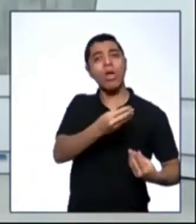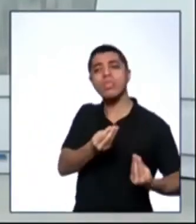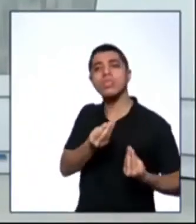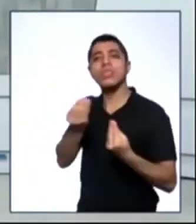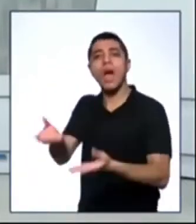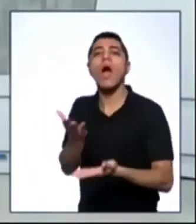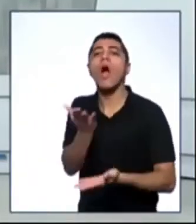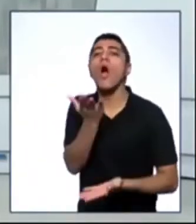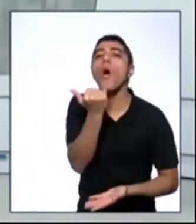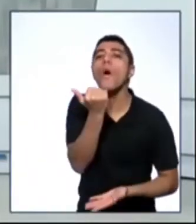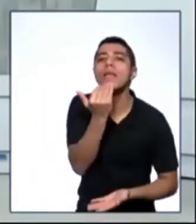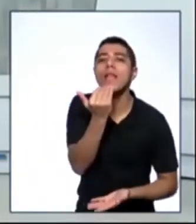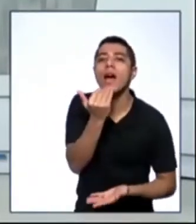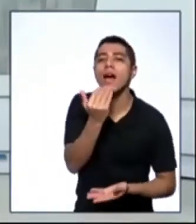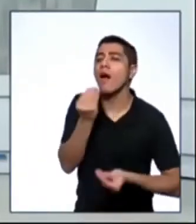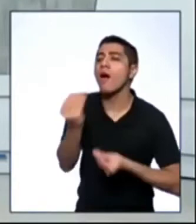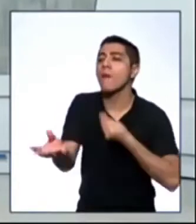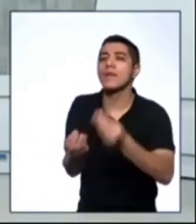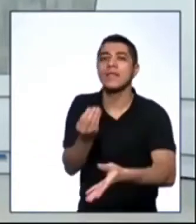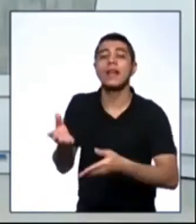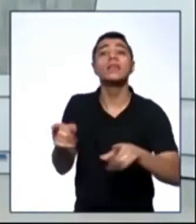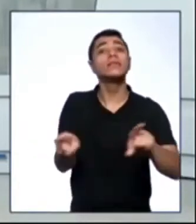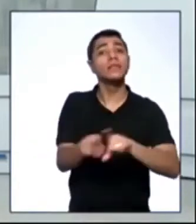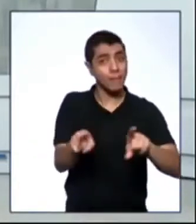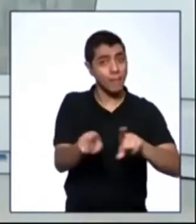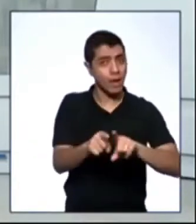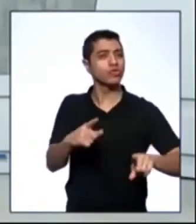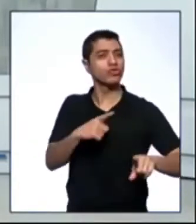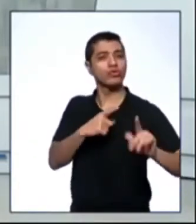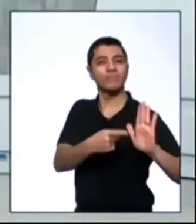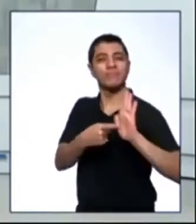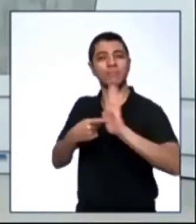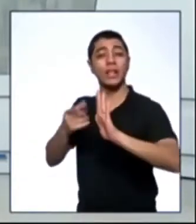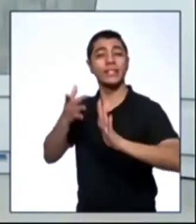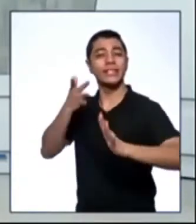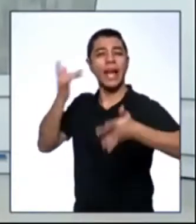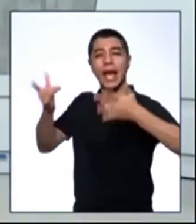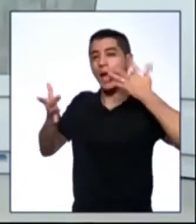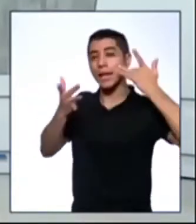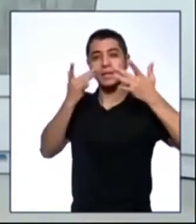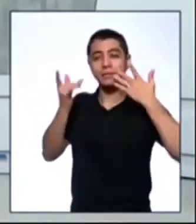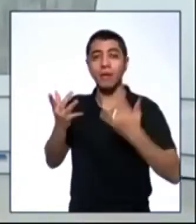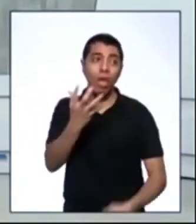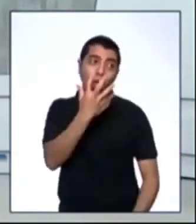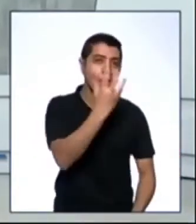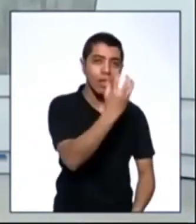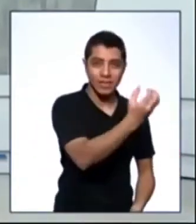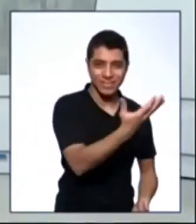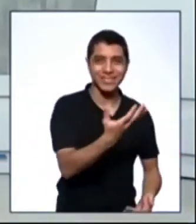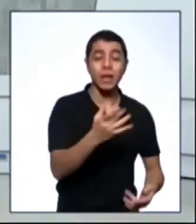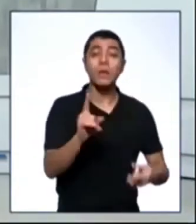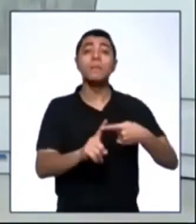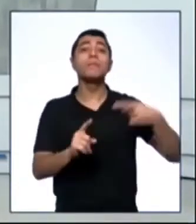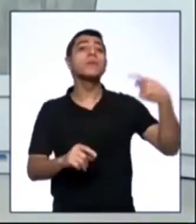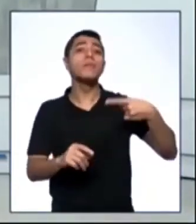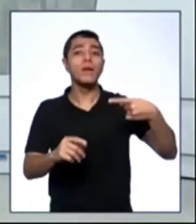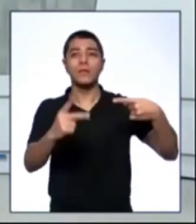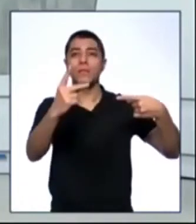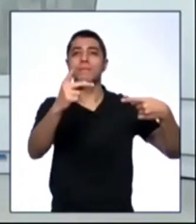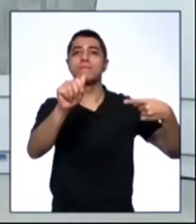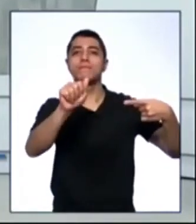e espetáculos de lazer para a plebe. Então, é uma plebe alimentada, ela tem comida, beleza? Então, primeiro ponto, a política do pão e